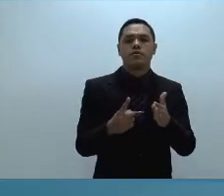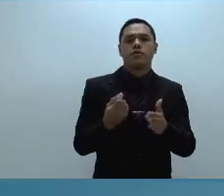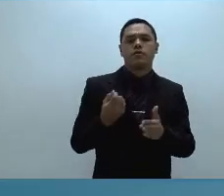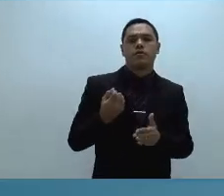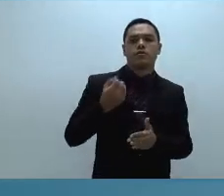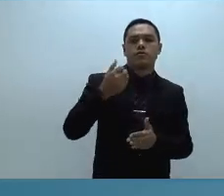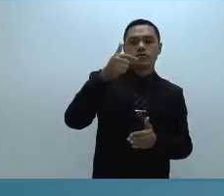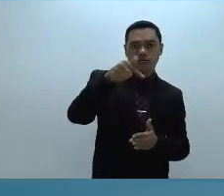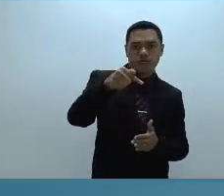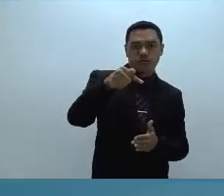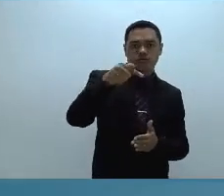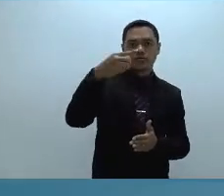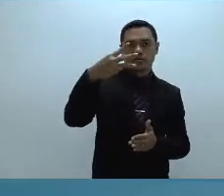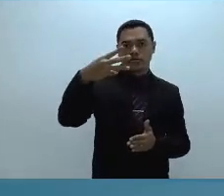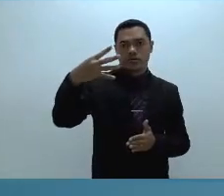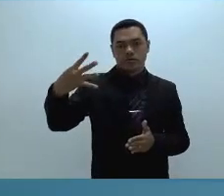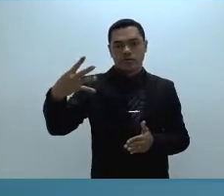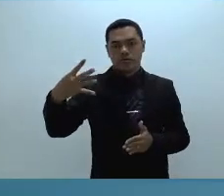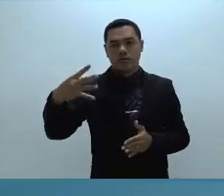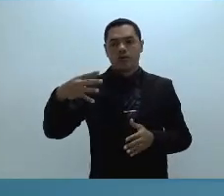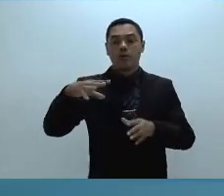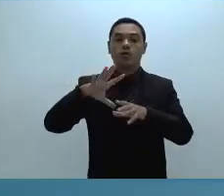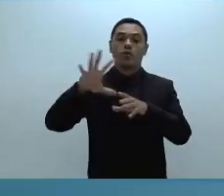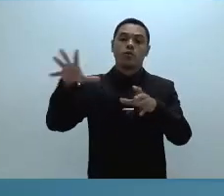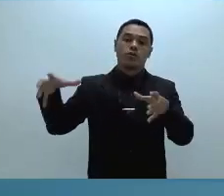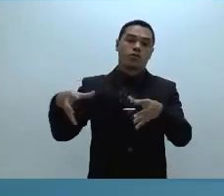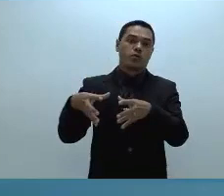734 daquela corte. O que, que diz essa súmula?